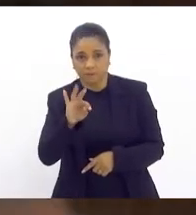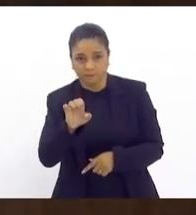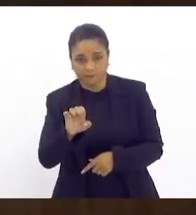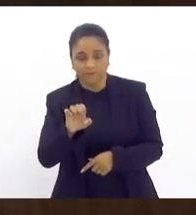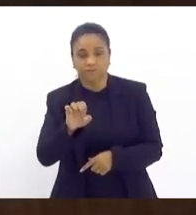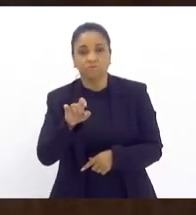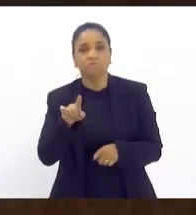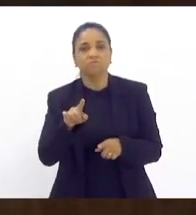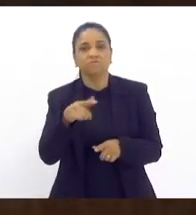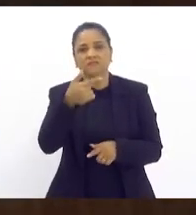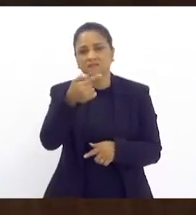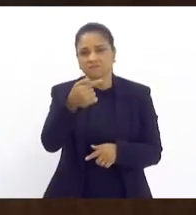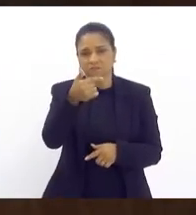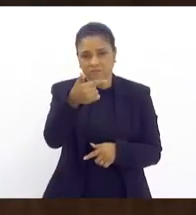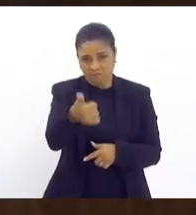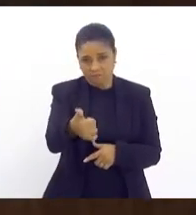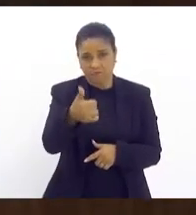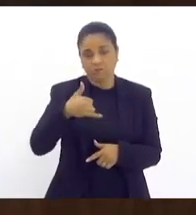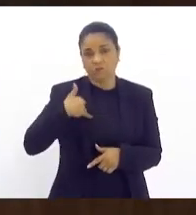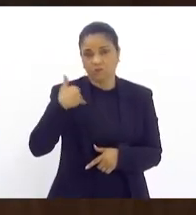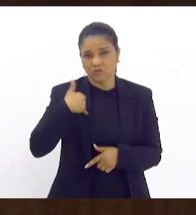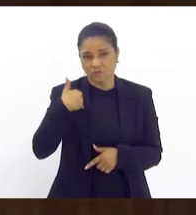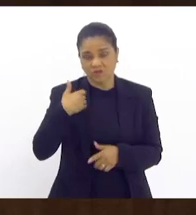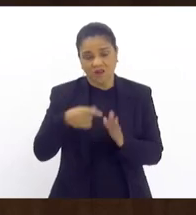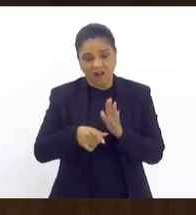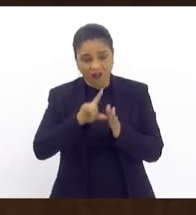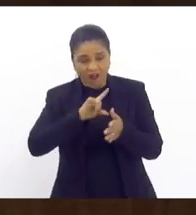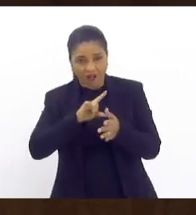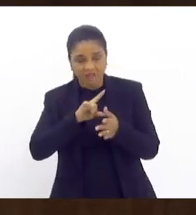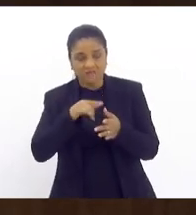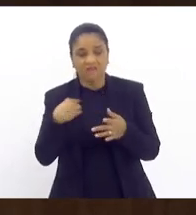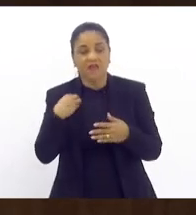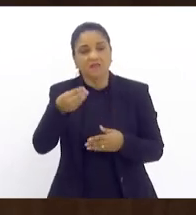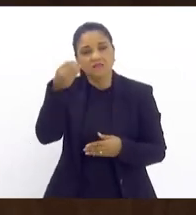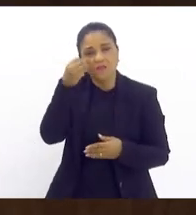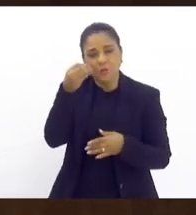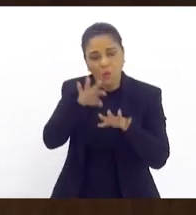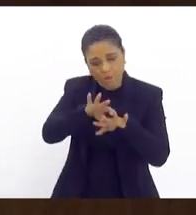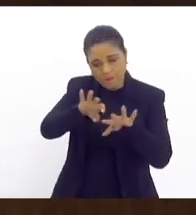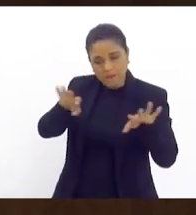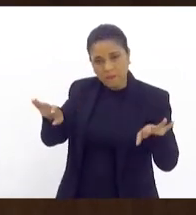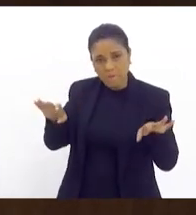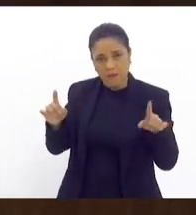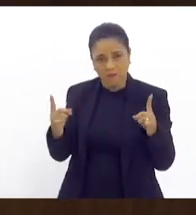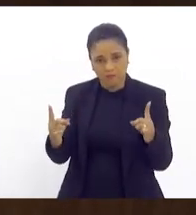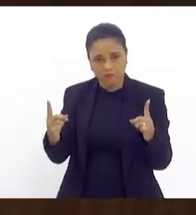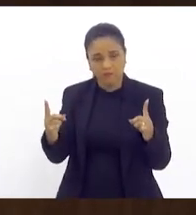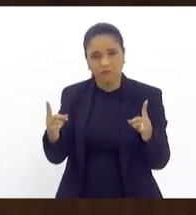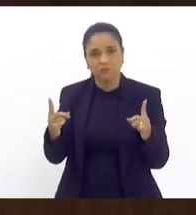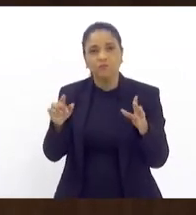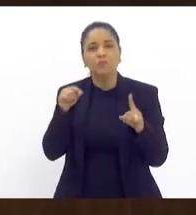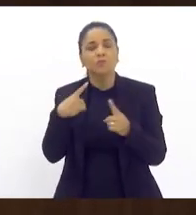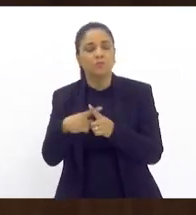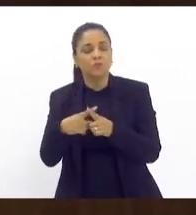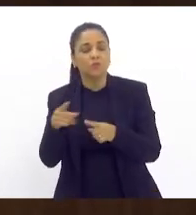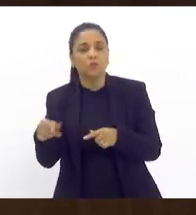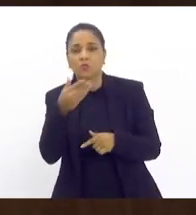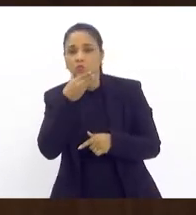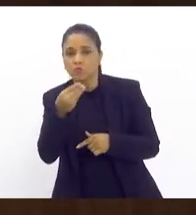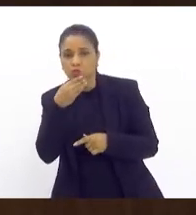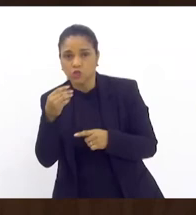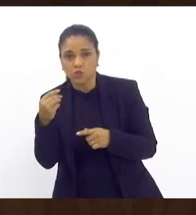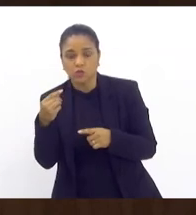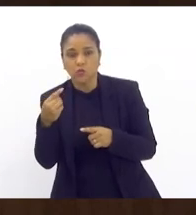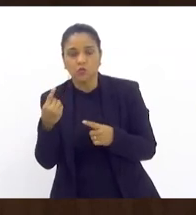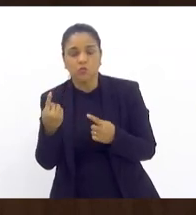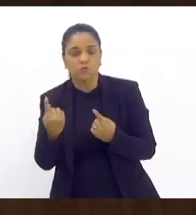ela tentou apertar uma briga no qual o Autor do atentado cometeu o racismo contra um outro